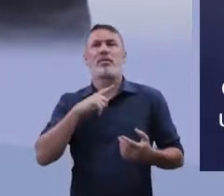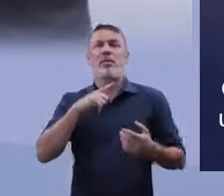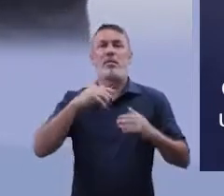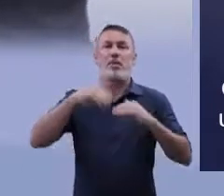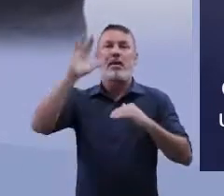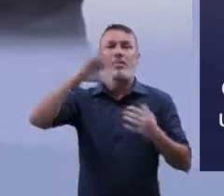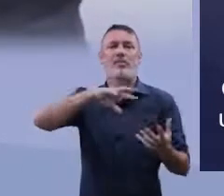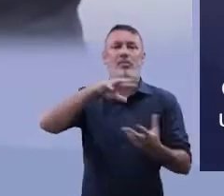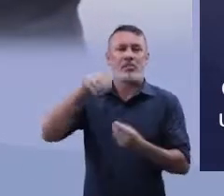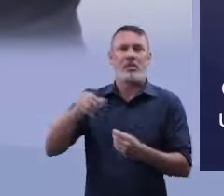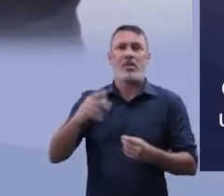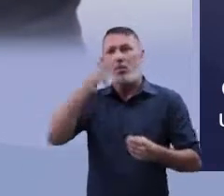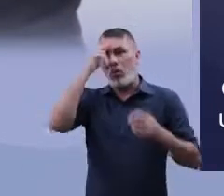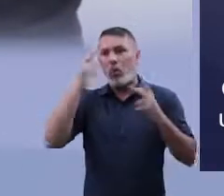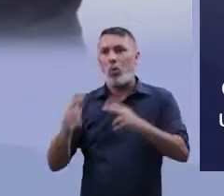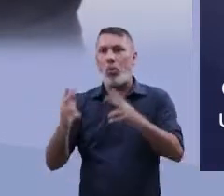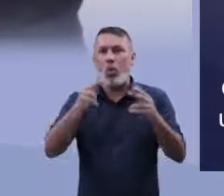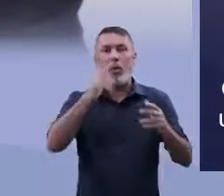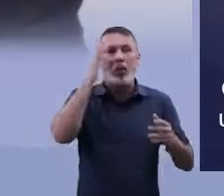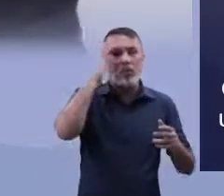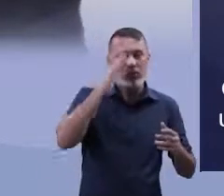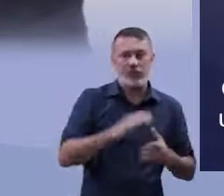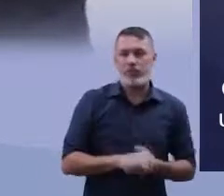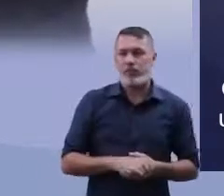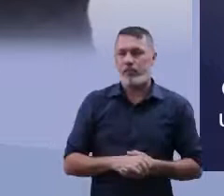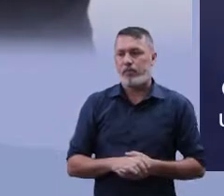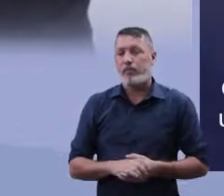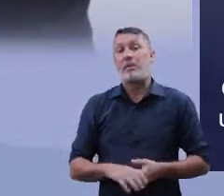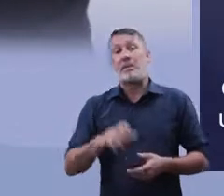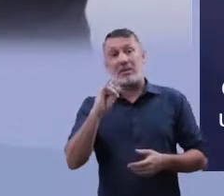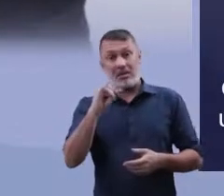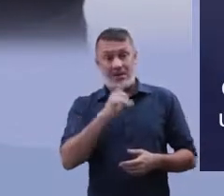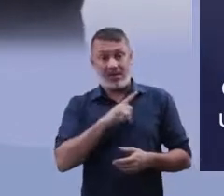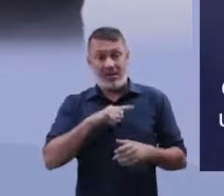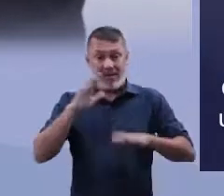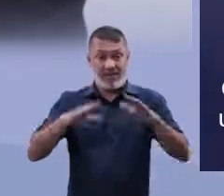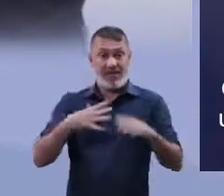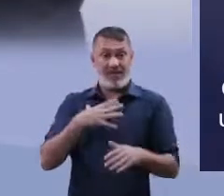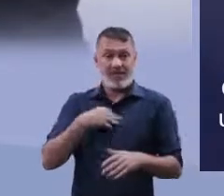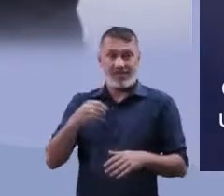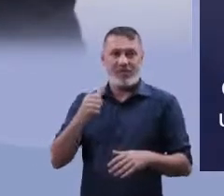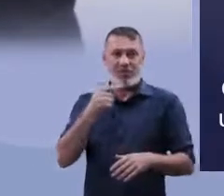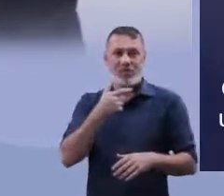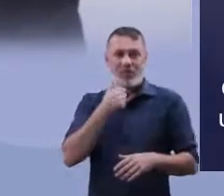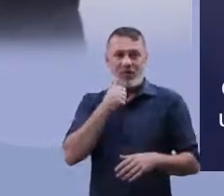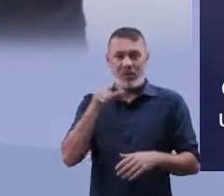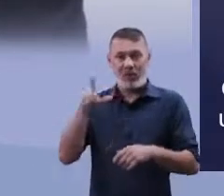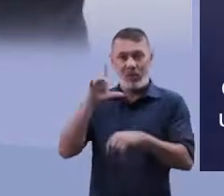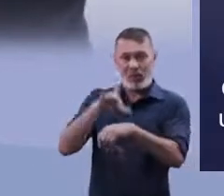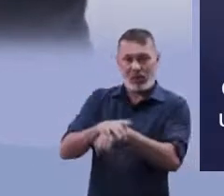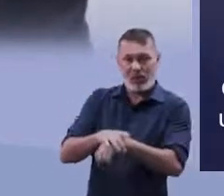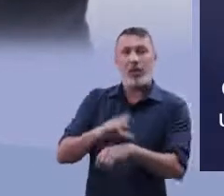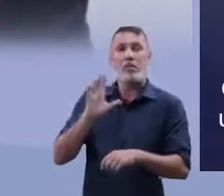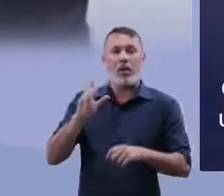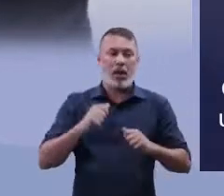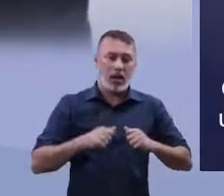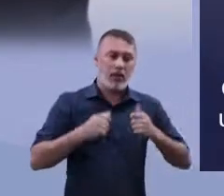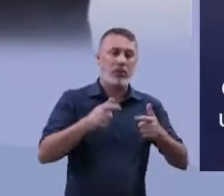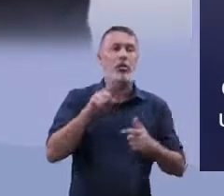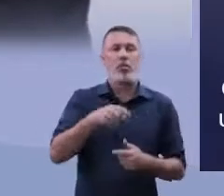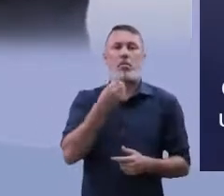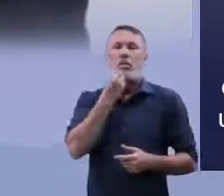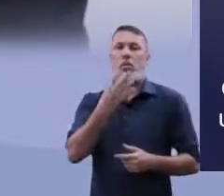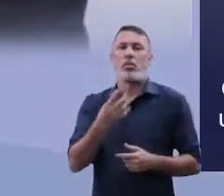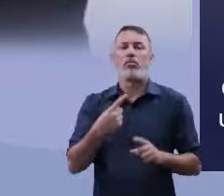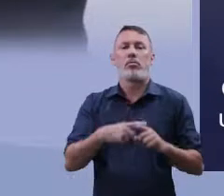máxima universal. Todas as pessoas ao mesmo tempo fazendo. E aí vejam, por mais que ele vai deixar a filha em situação difícil, é uma ação boa, pois